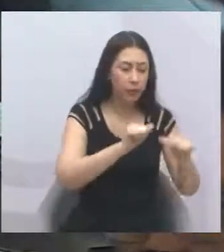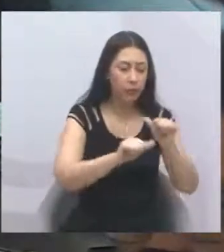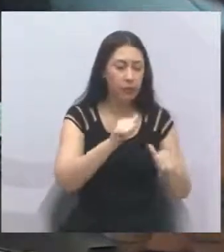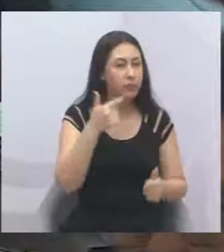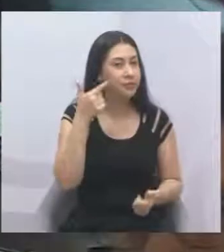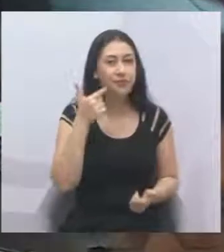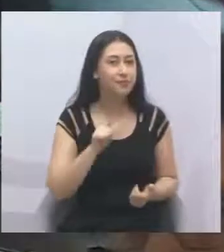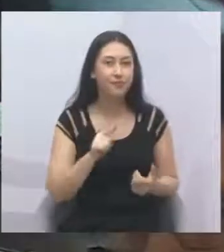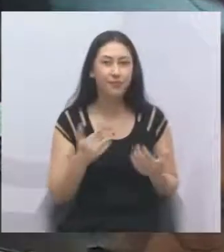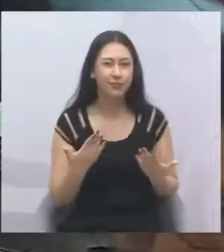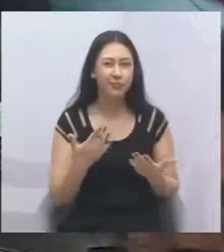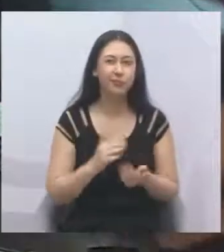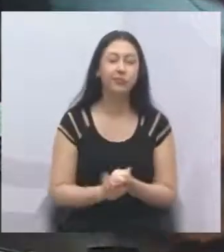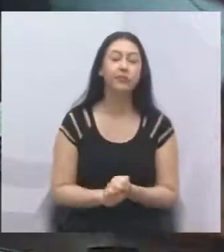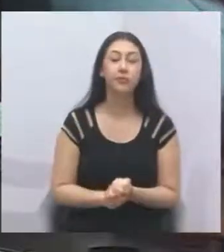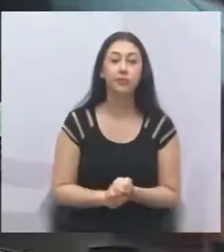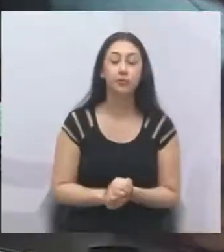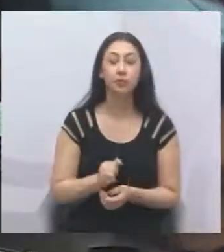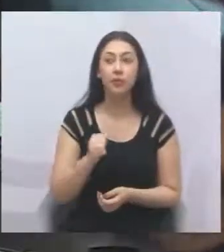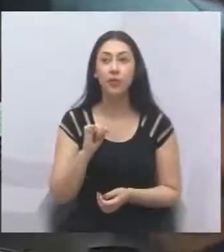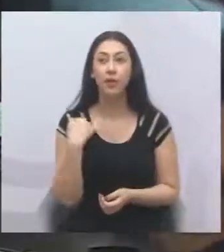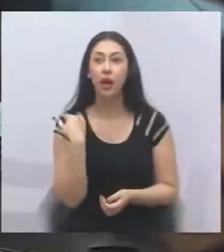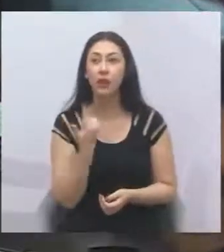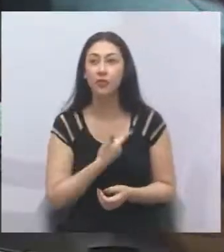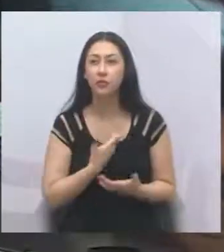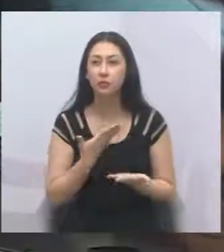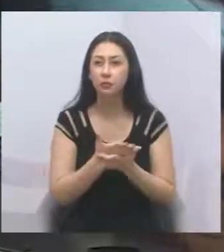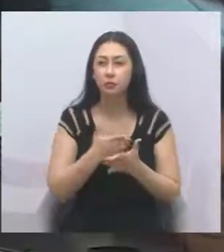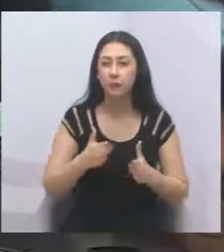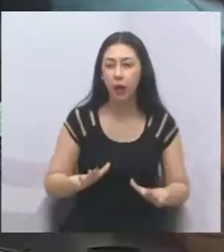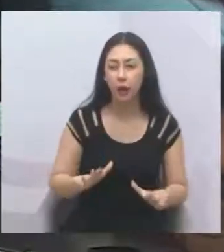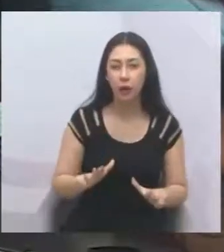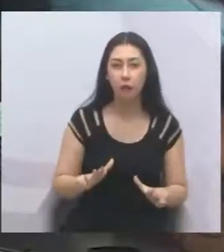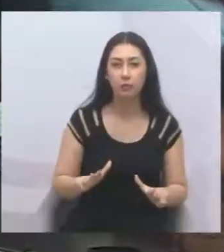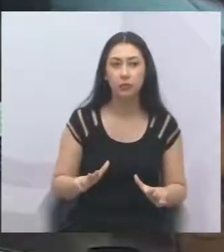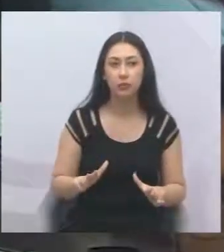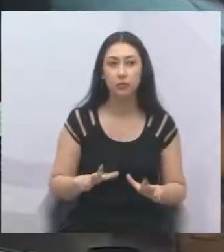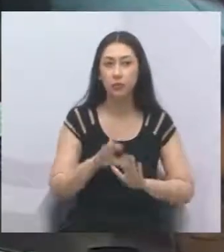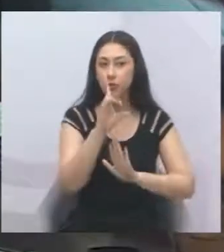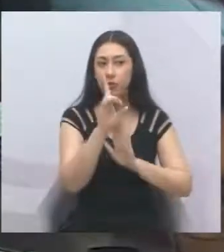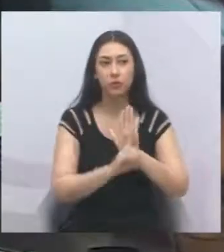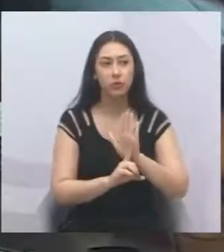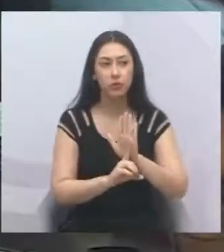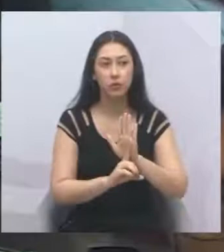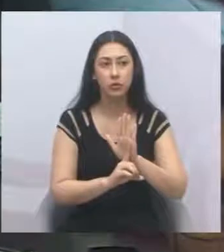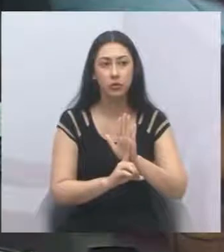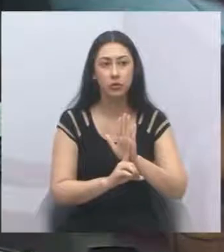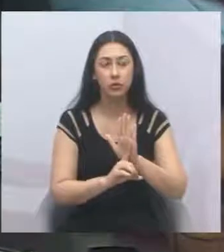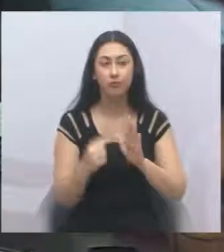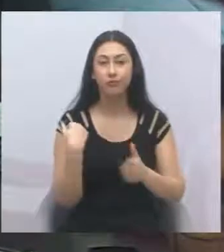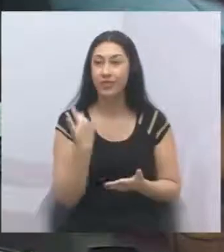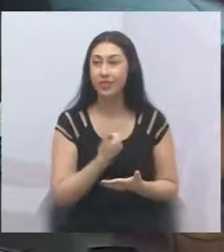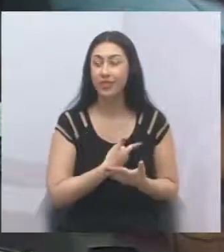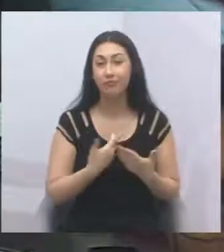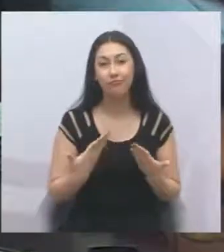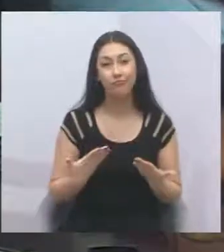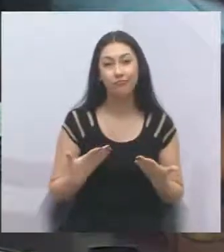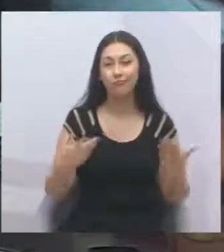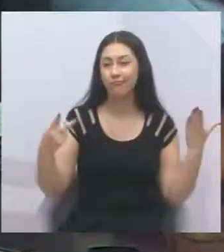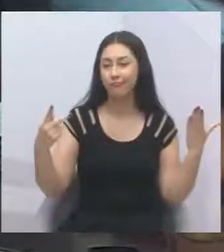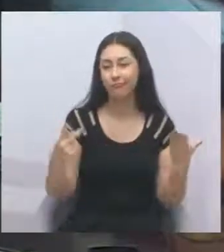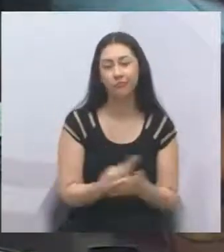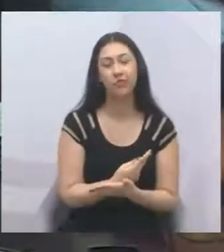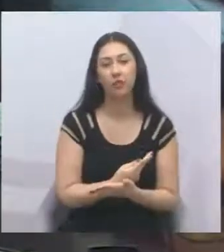serem terceirizados. Se a gente acabar com essa estabilidade, acabar com os direitos, acho que nós estamos fadados ao